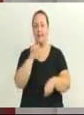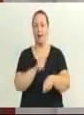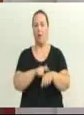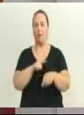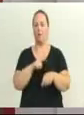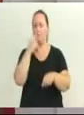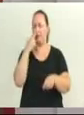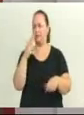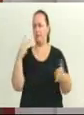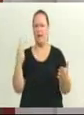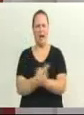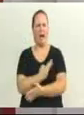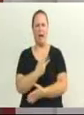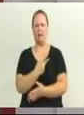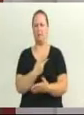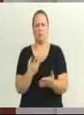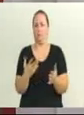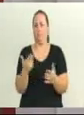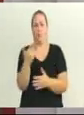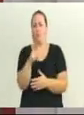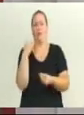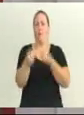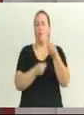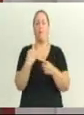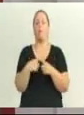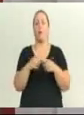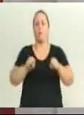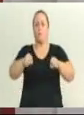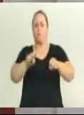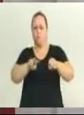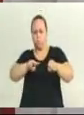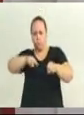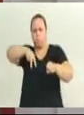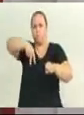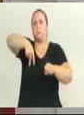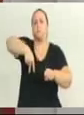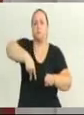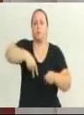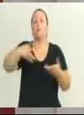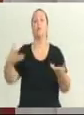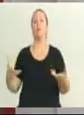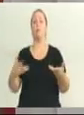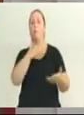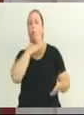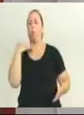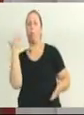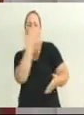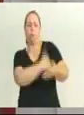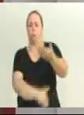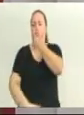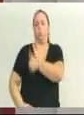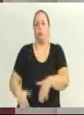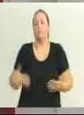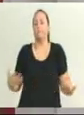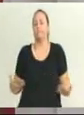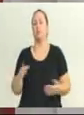dedo pra um lado, é perna pro outro, porque eles gostam disso mesmo, de empinar, e aí a hora que eles se metem debaixo de um caminhão, eu só tenho pena do pai e da mãe,